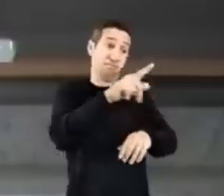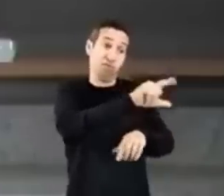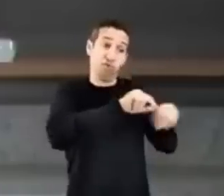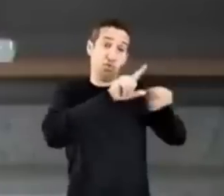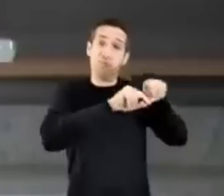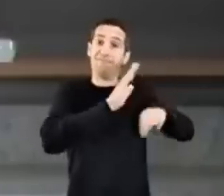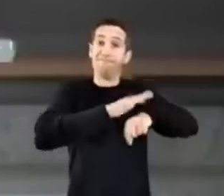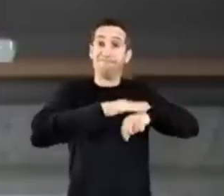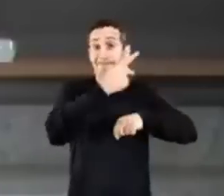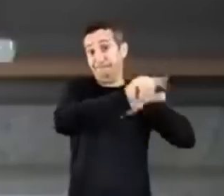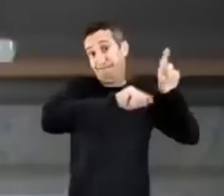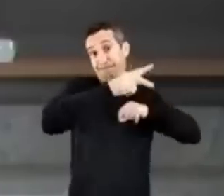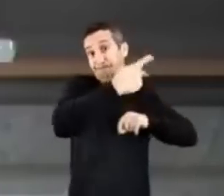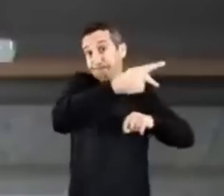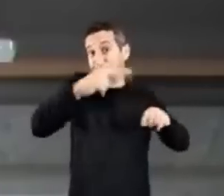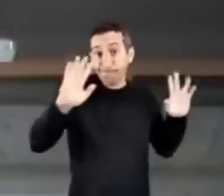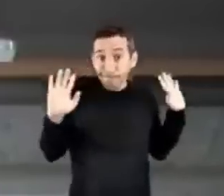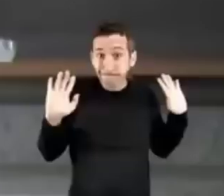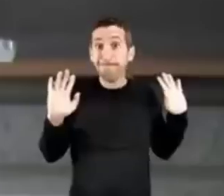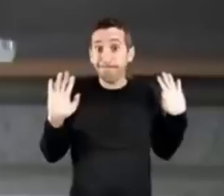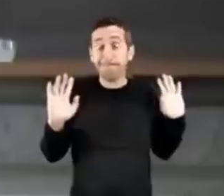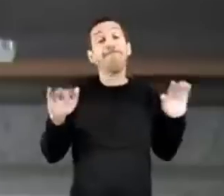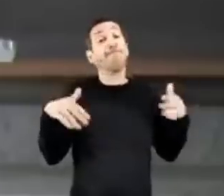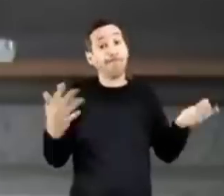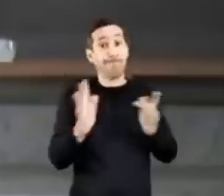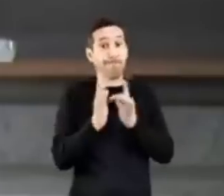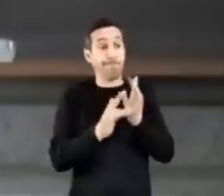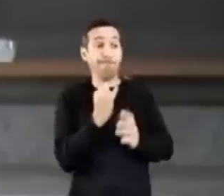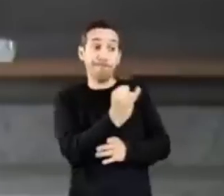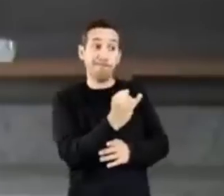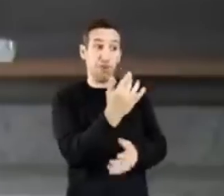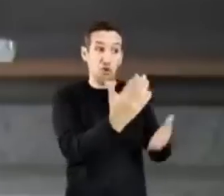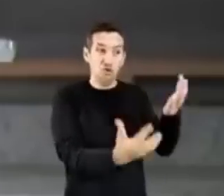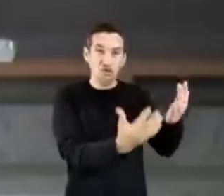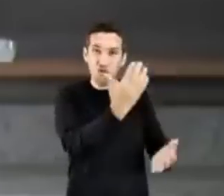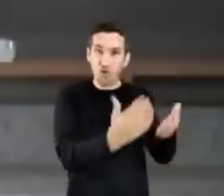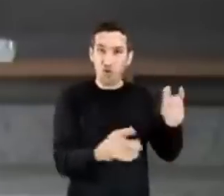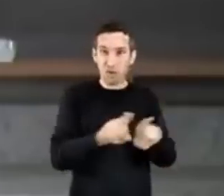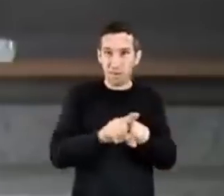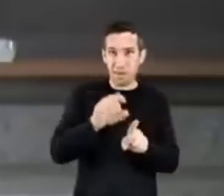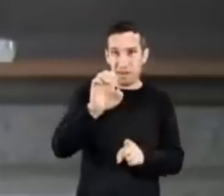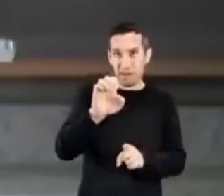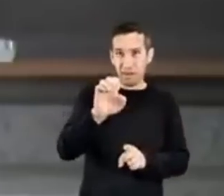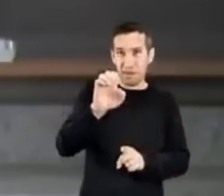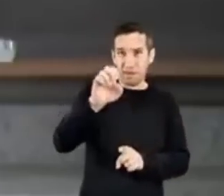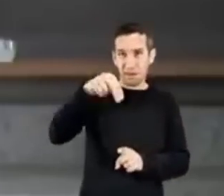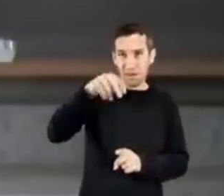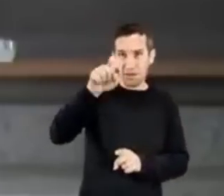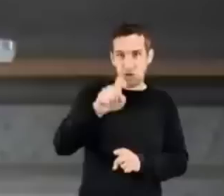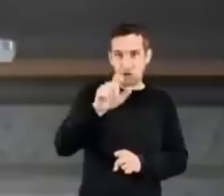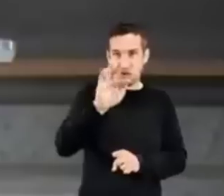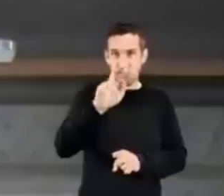isso então Jesus fala assim o fogo eo enxofre eu preparei para o diabo